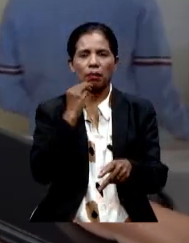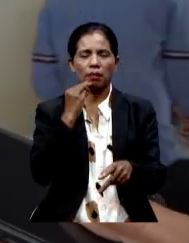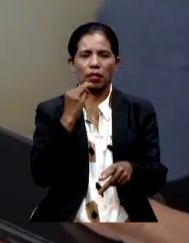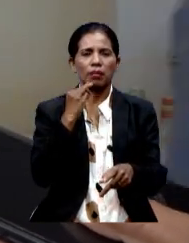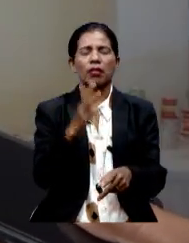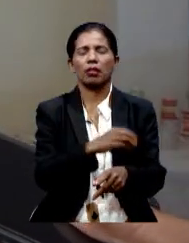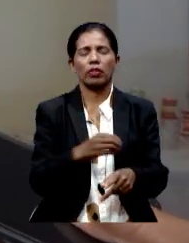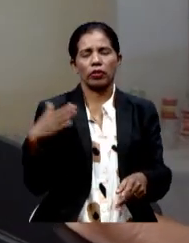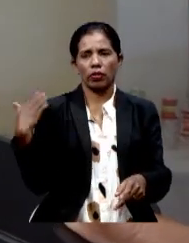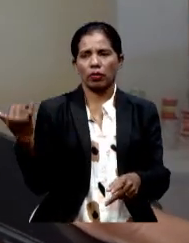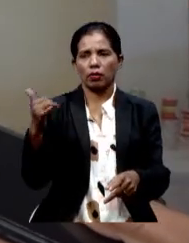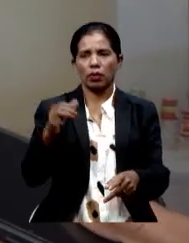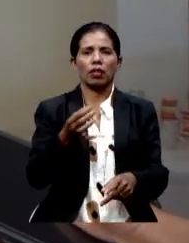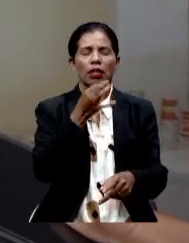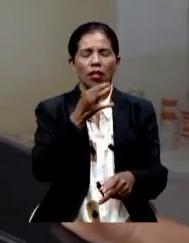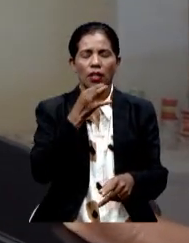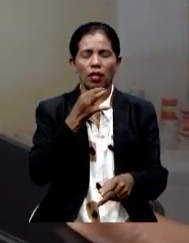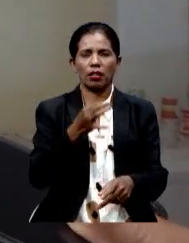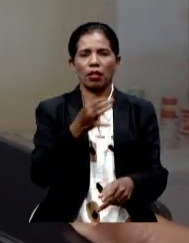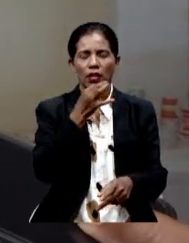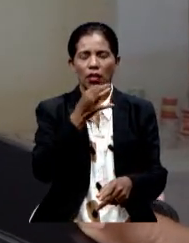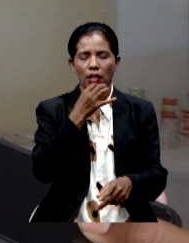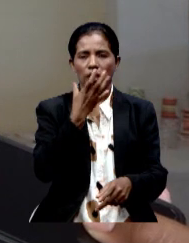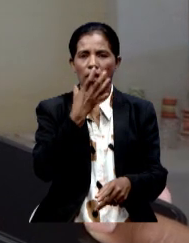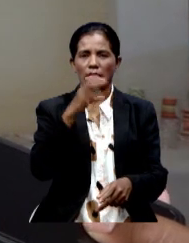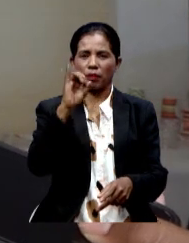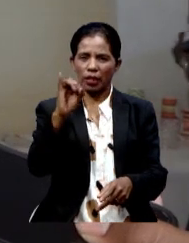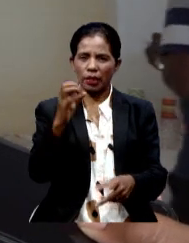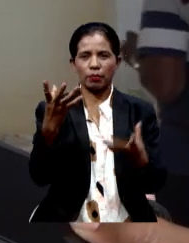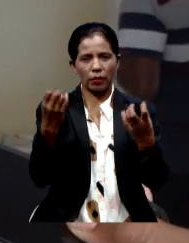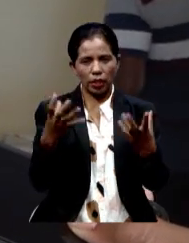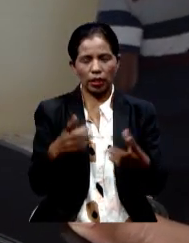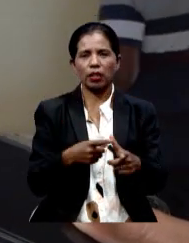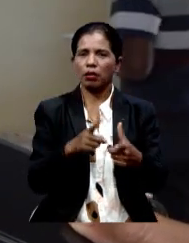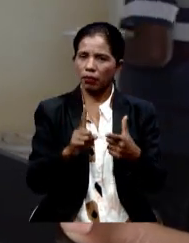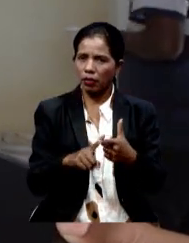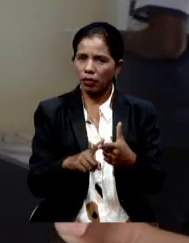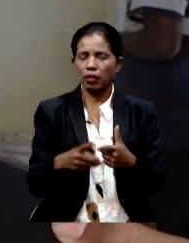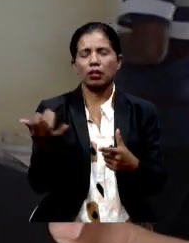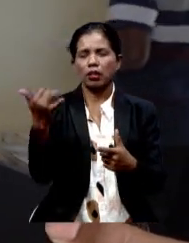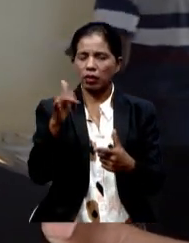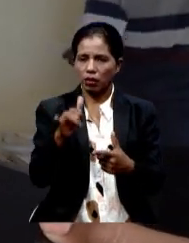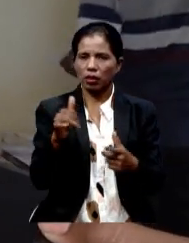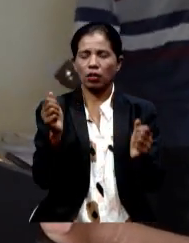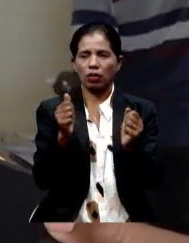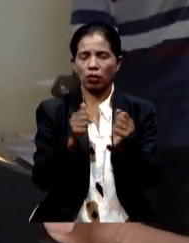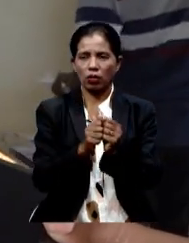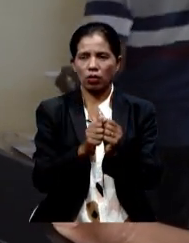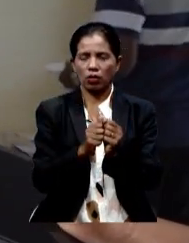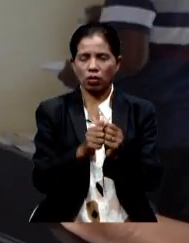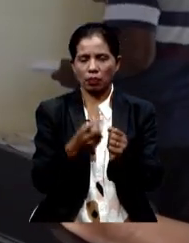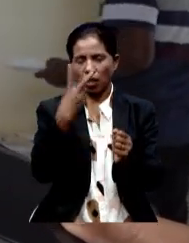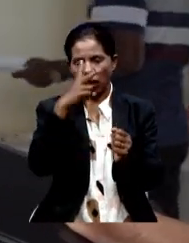baraclis, zoben se irane bem, mas hang aimanas, é consumir mais aimanas. Depois mos sirene mo ko colesterol o hirami